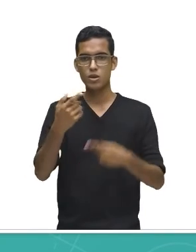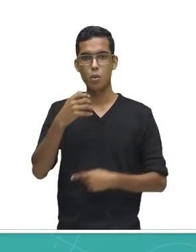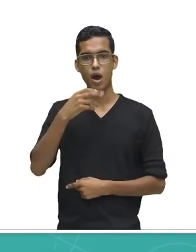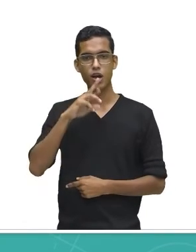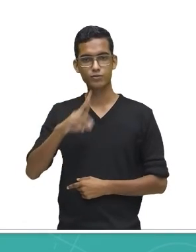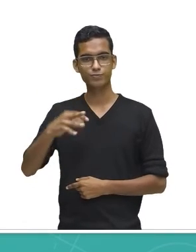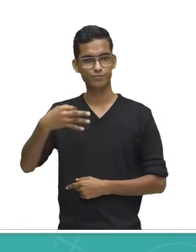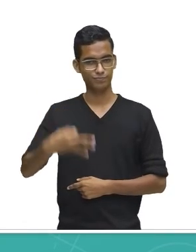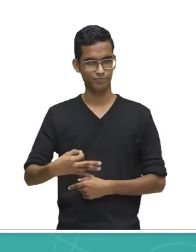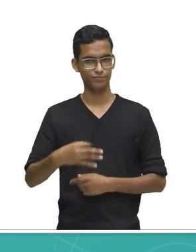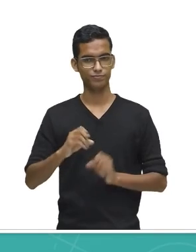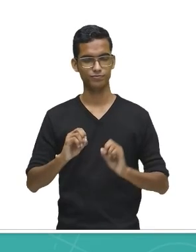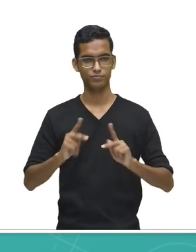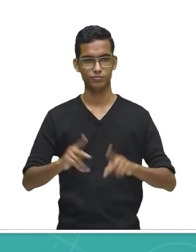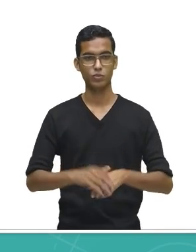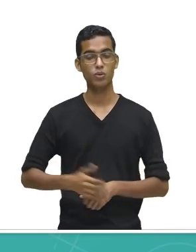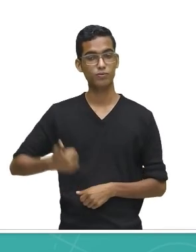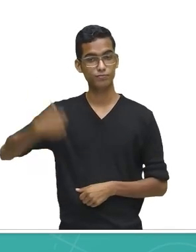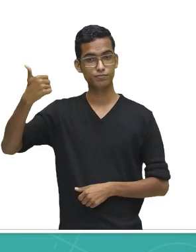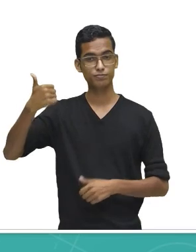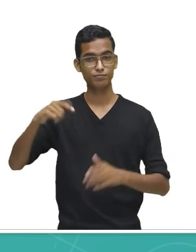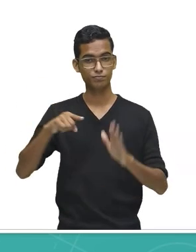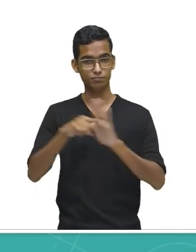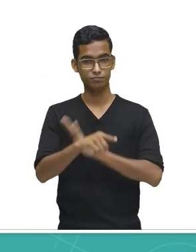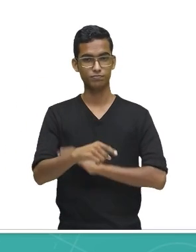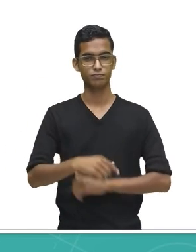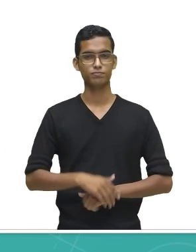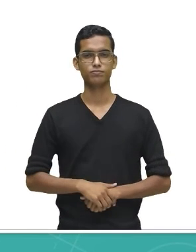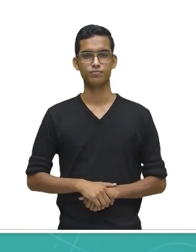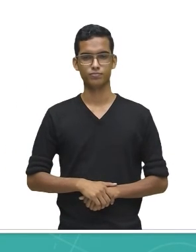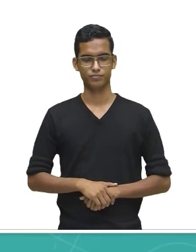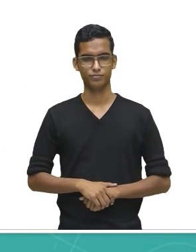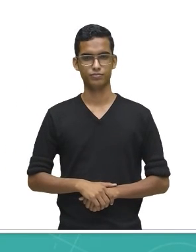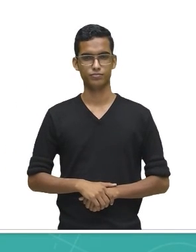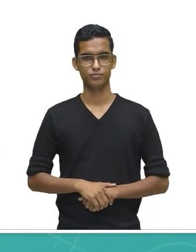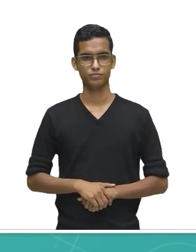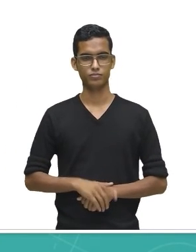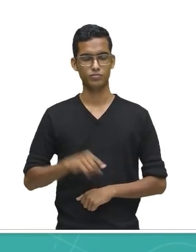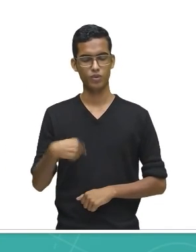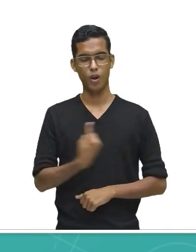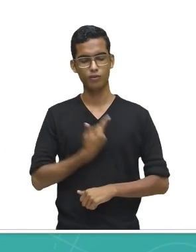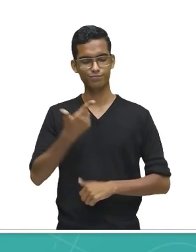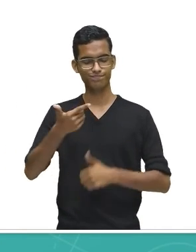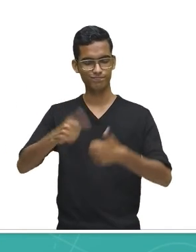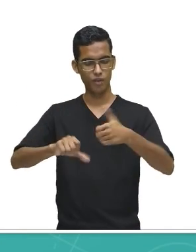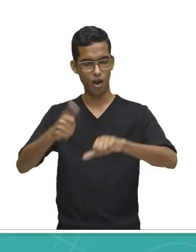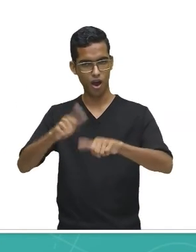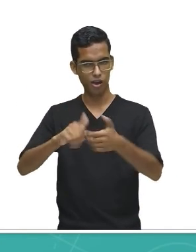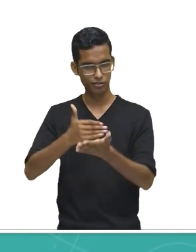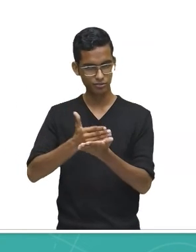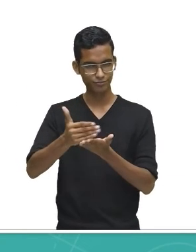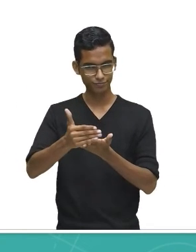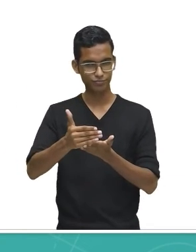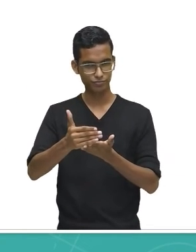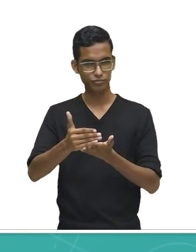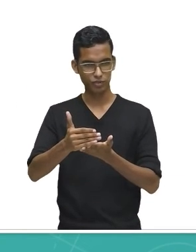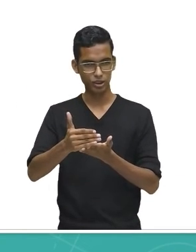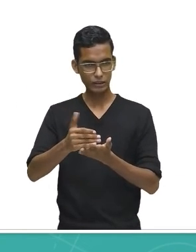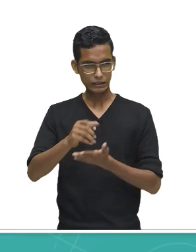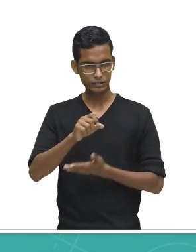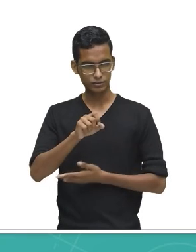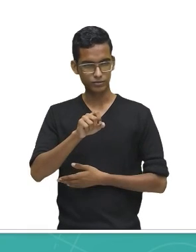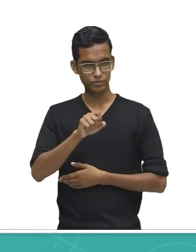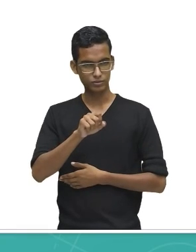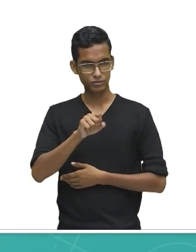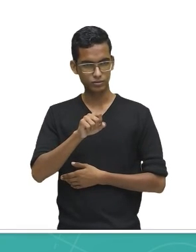vocês. Então, a primeira questão, né, para nós analisarmos se